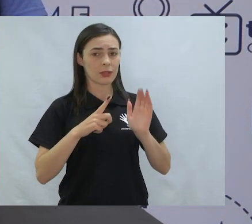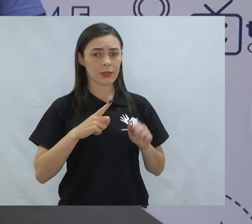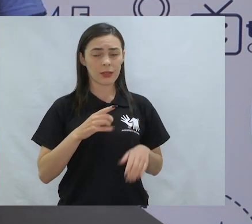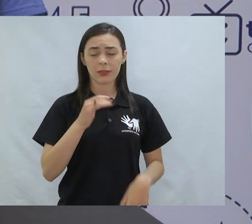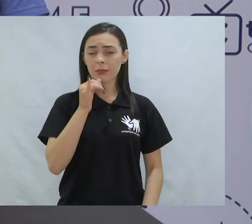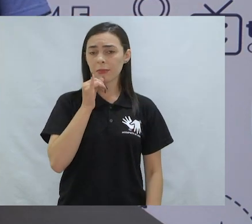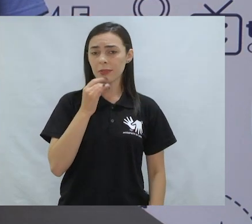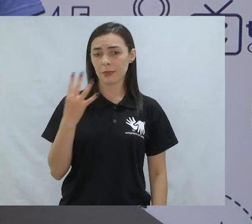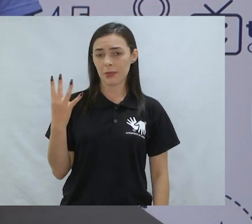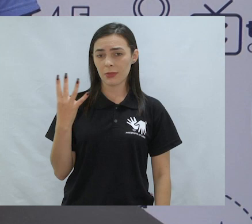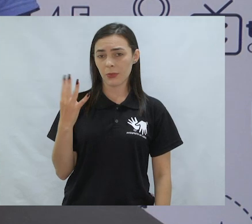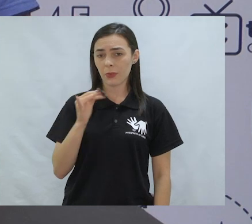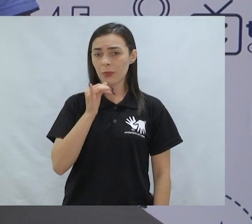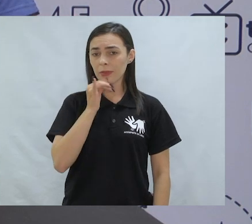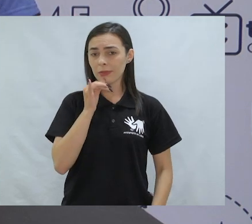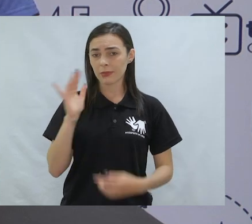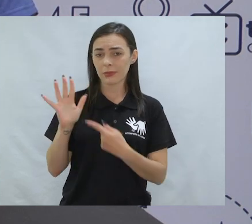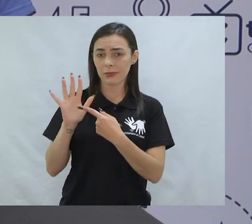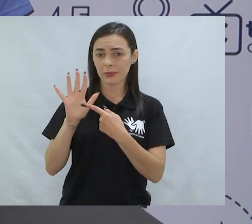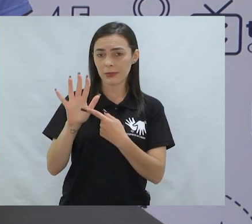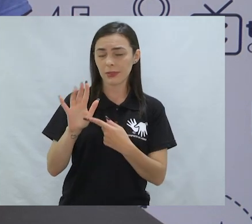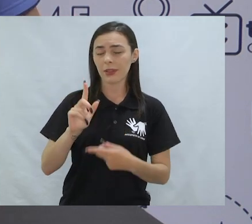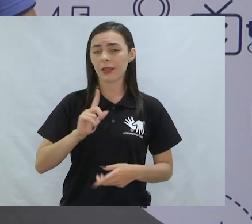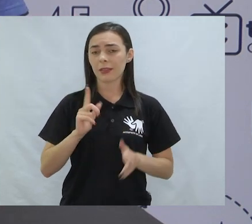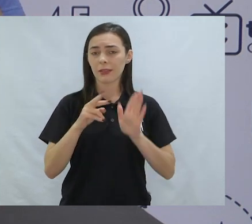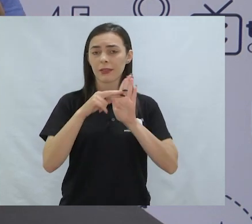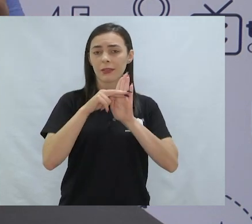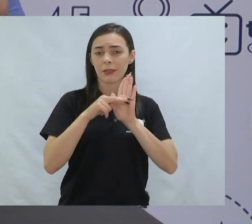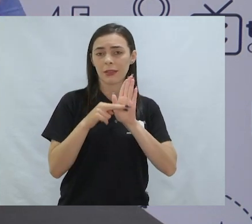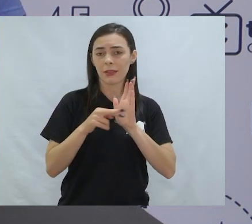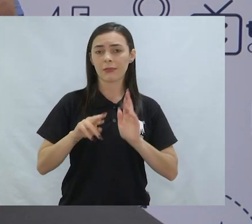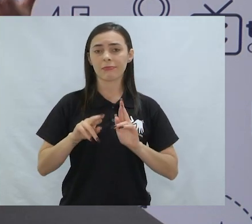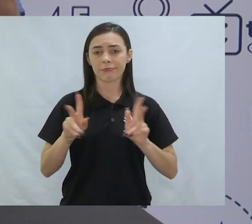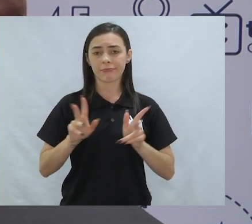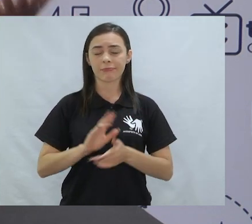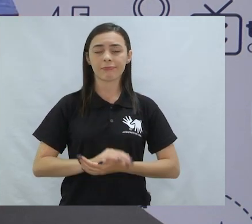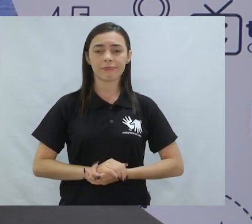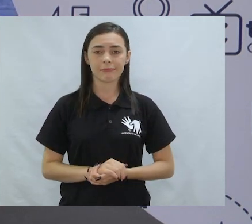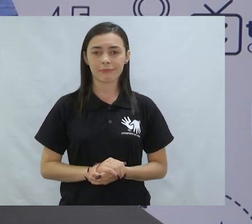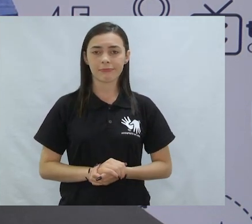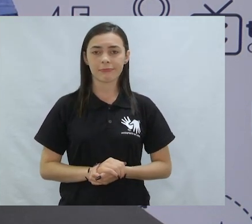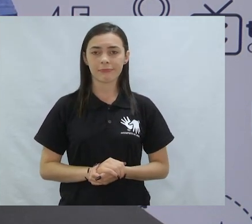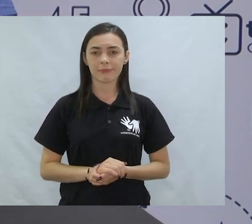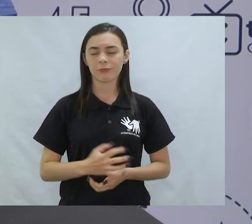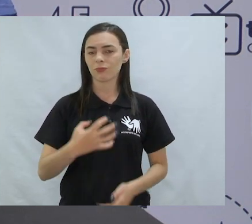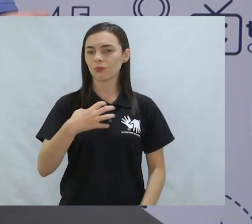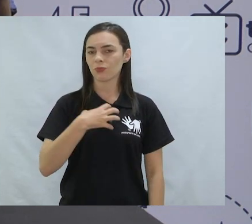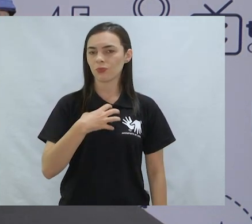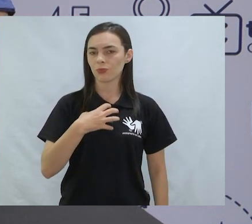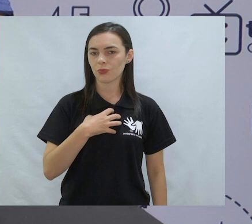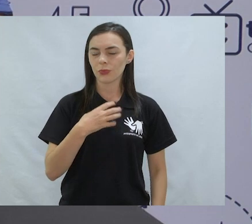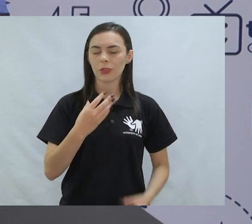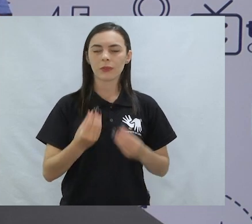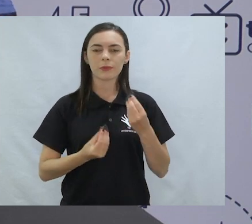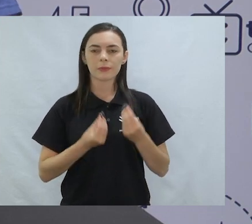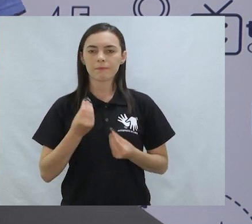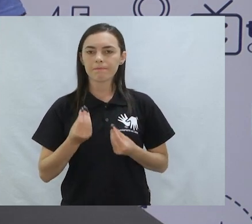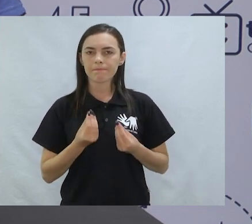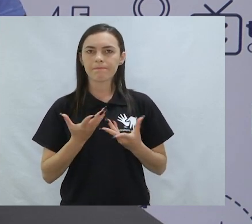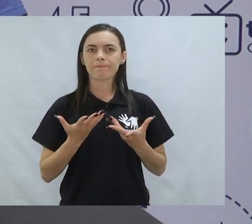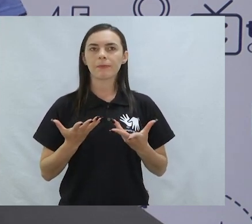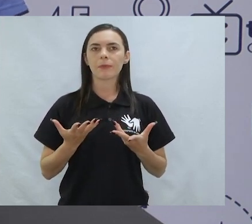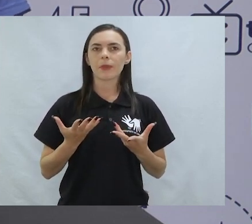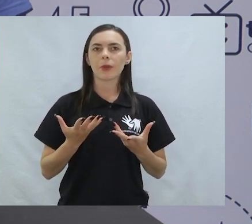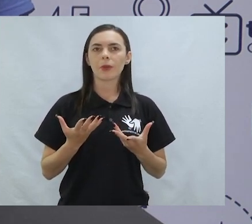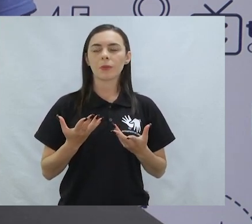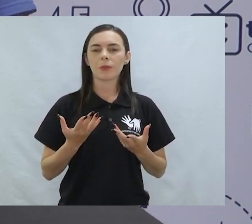esses quatro jogos que nós trouxemos aí para ilustrar, ele tem um jeito de jogar, ok? A forma como